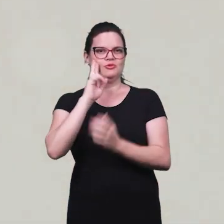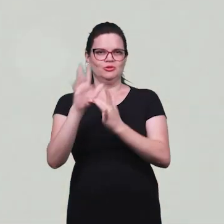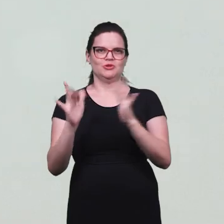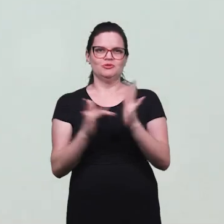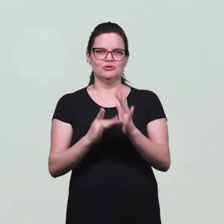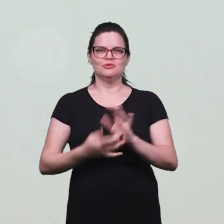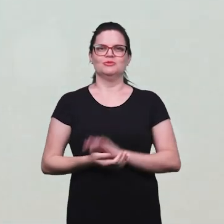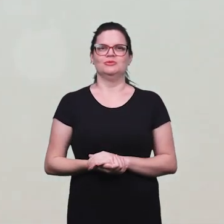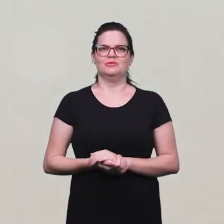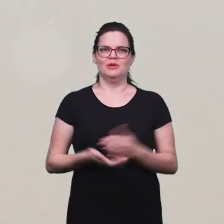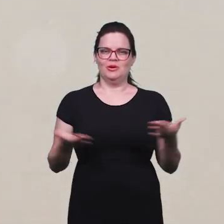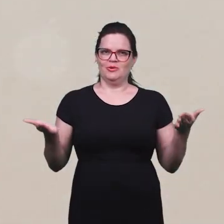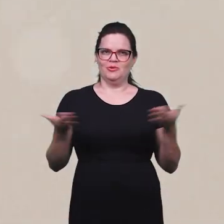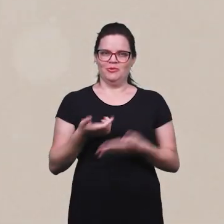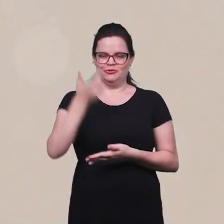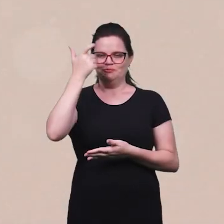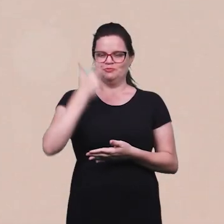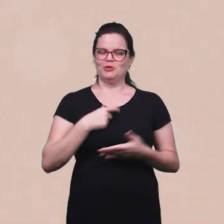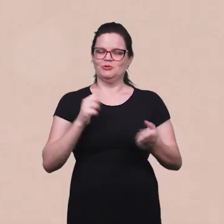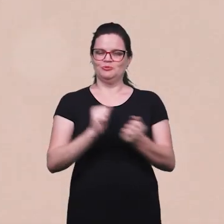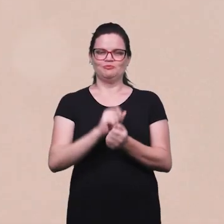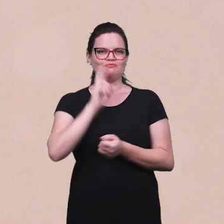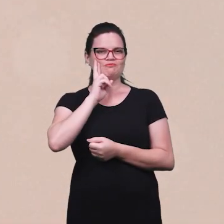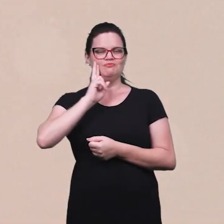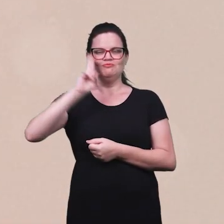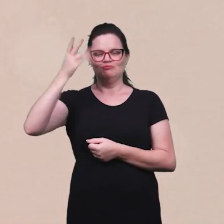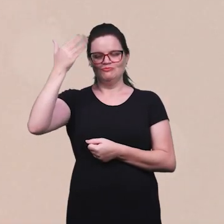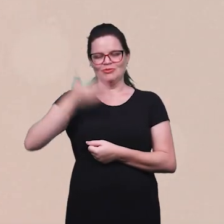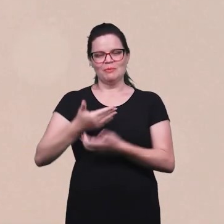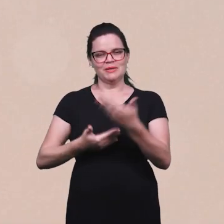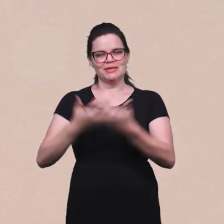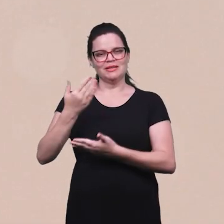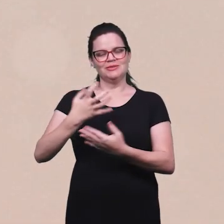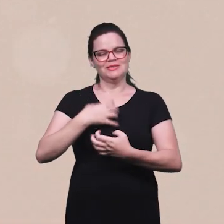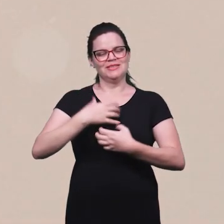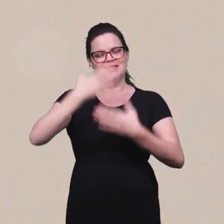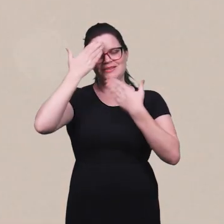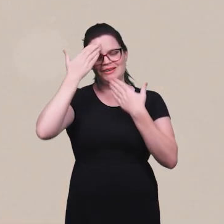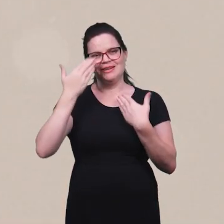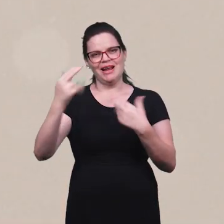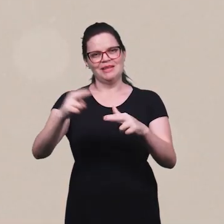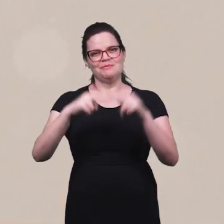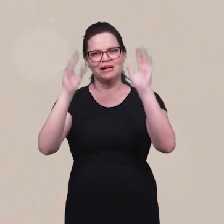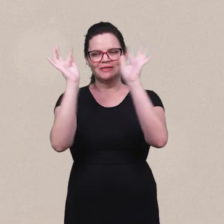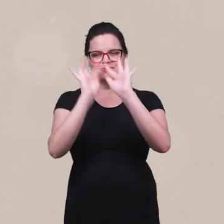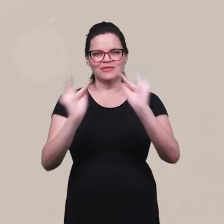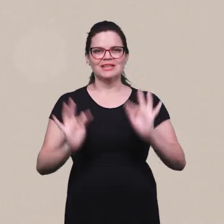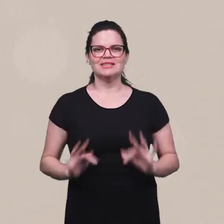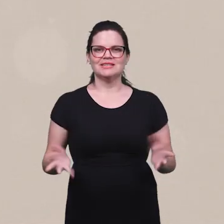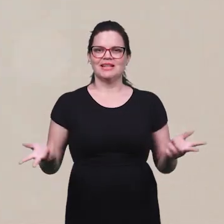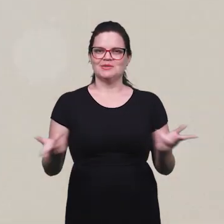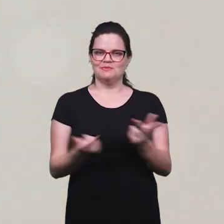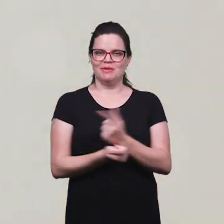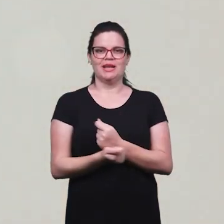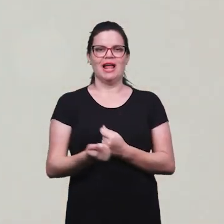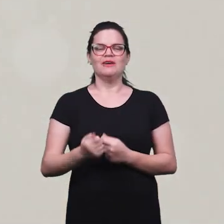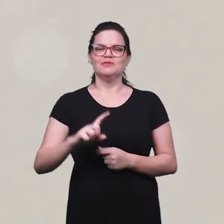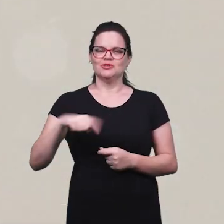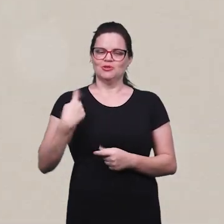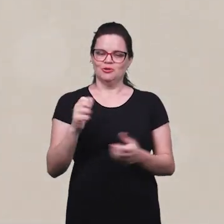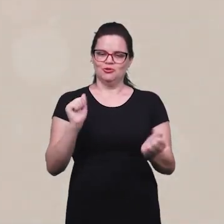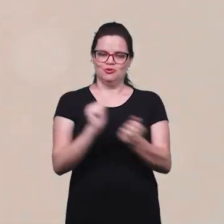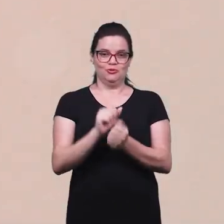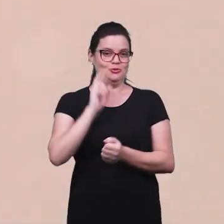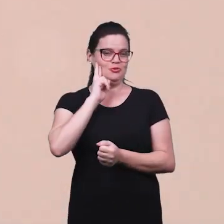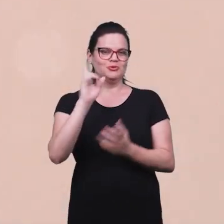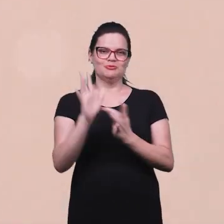onde estaria hoje. Mas hoje eu estou na presença do Senhor, fico muito grato de ter essa felicidade de ter esse encontro com o